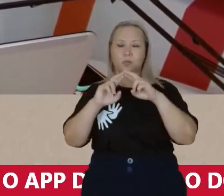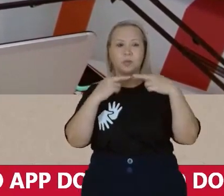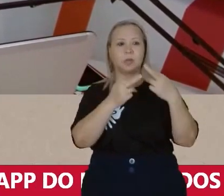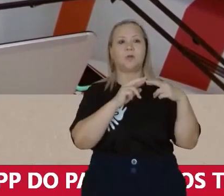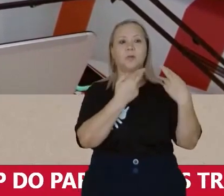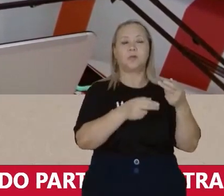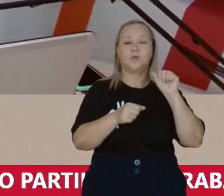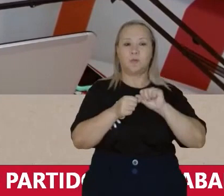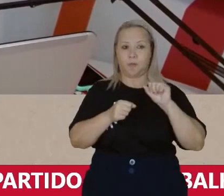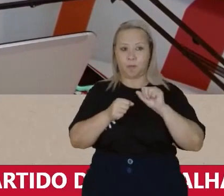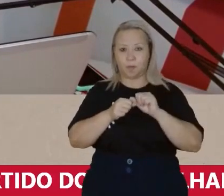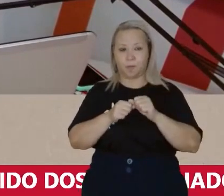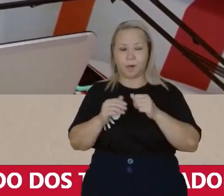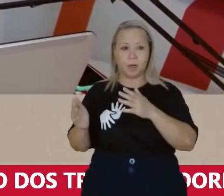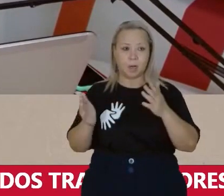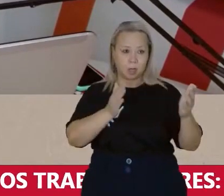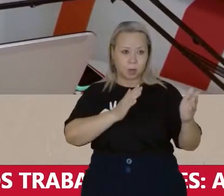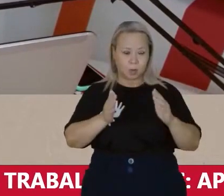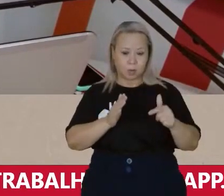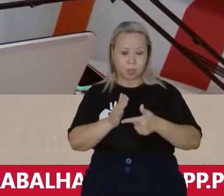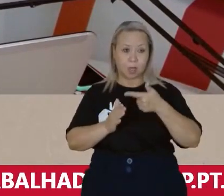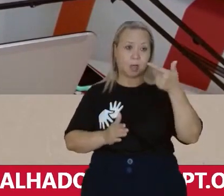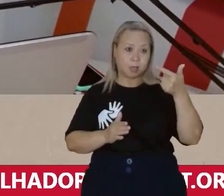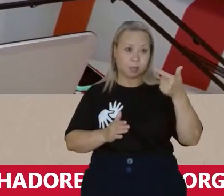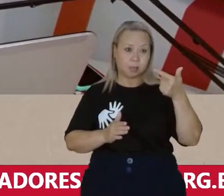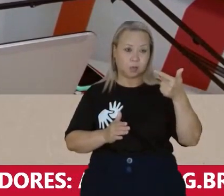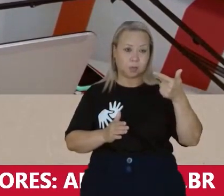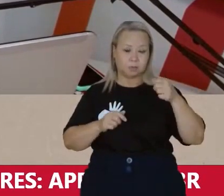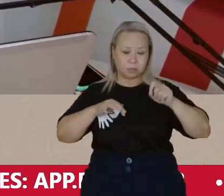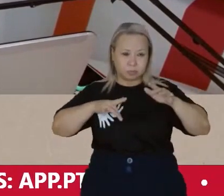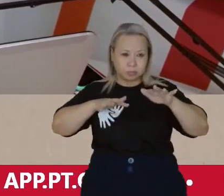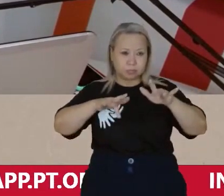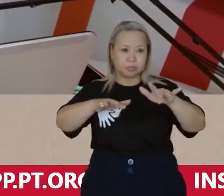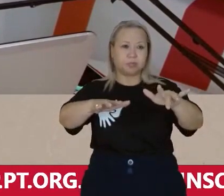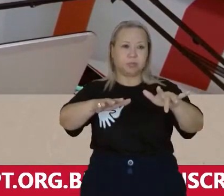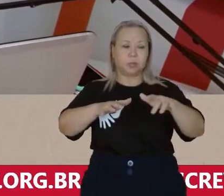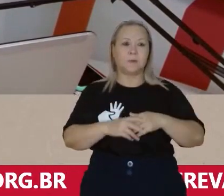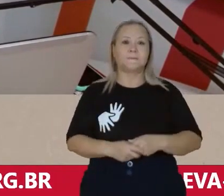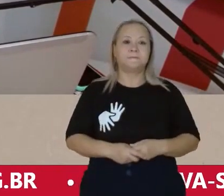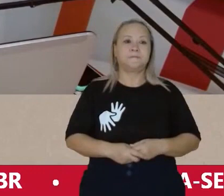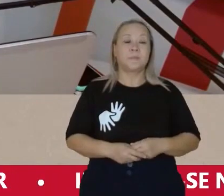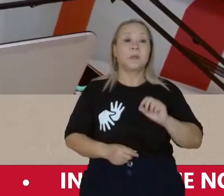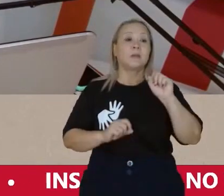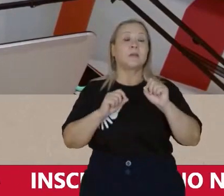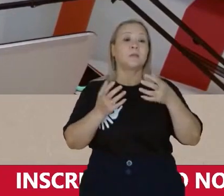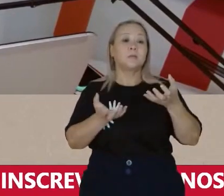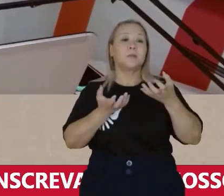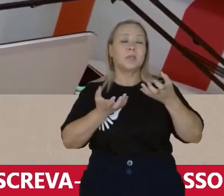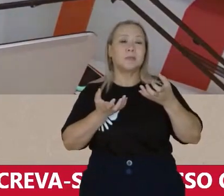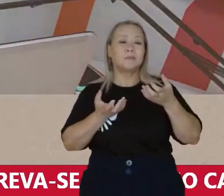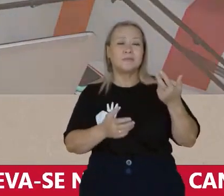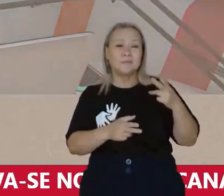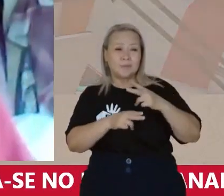realizadas durante a segunda onda, agora no primeiro trimestre, né, em que nós buscamos superar